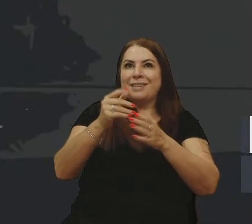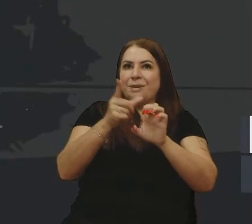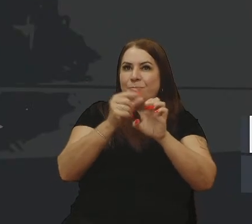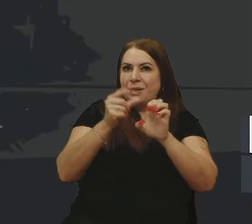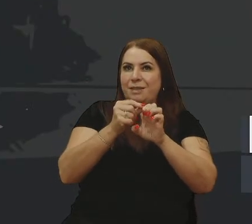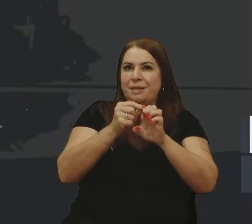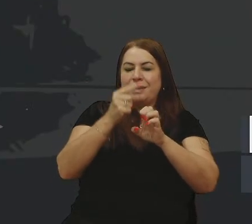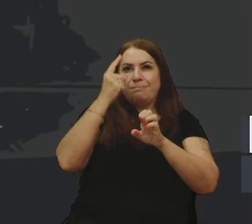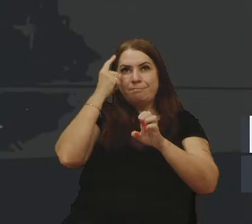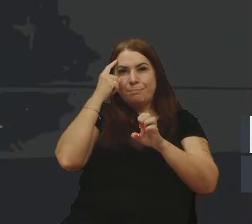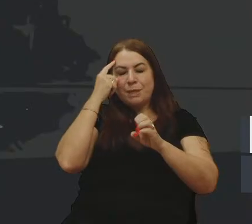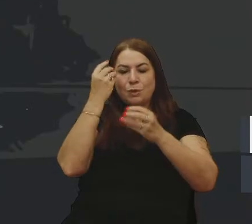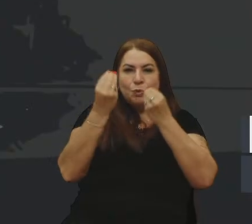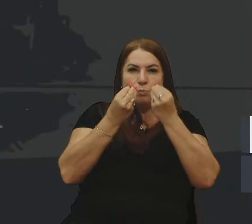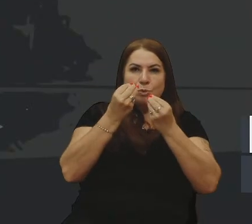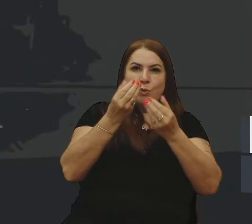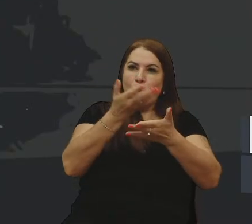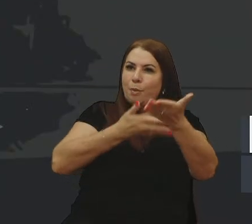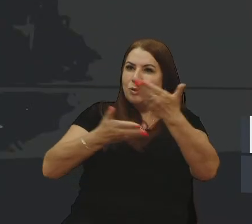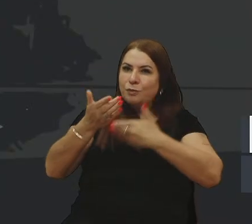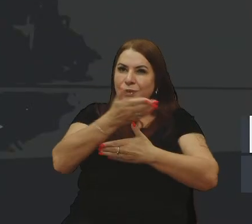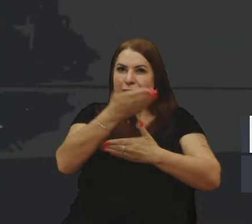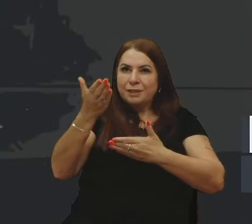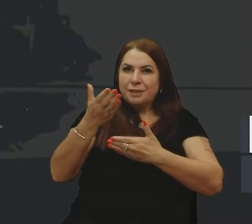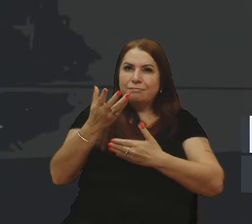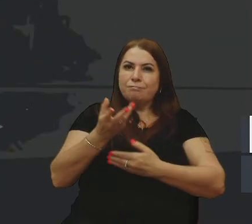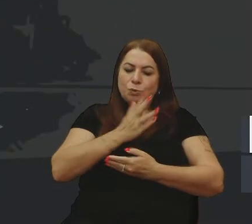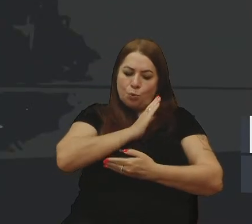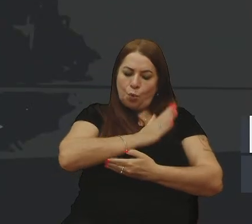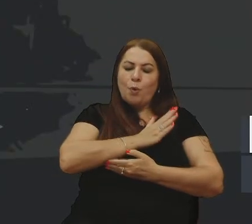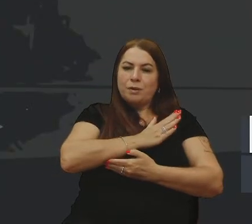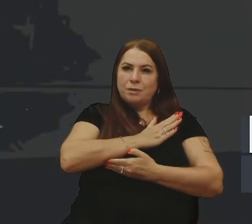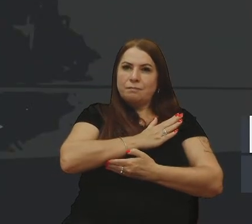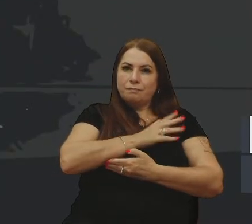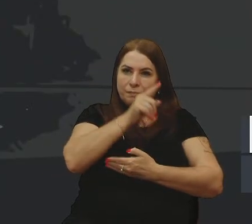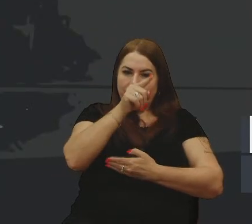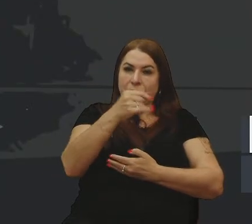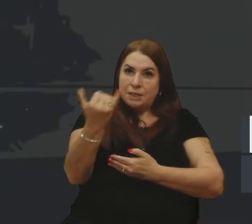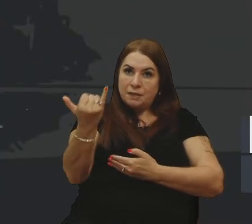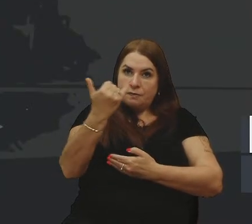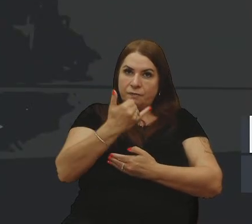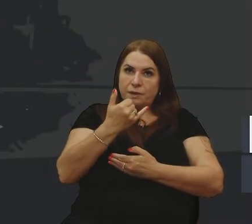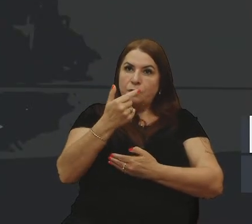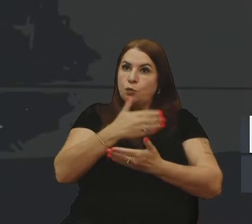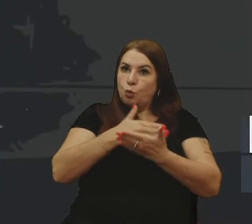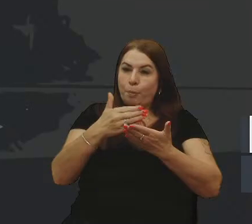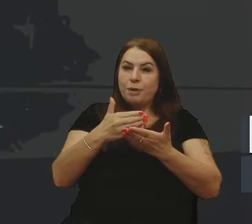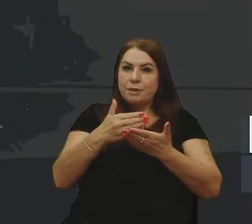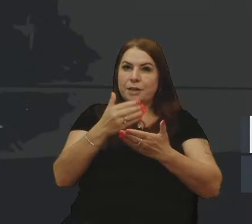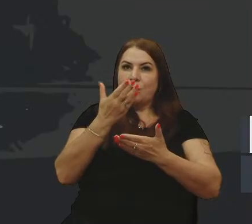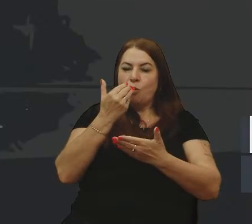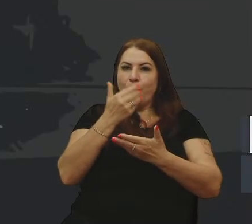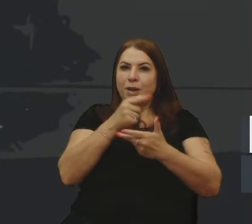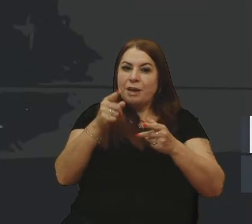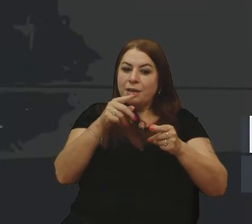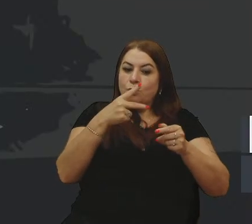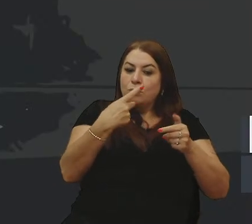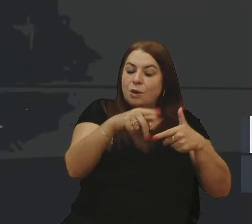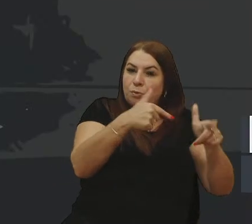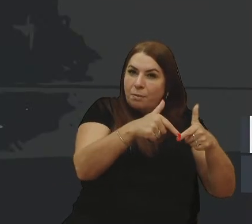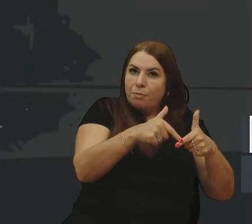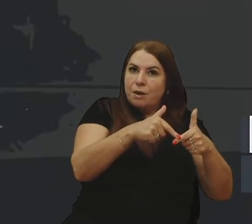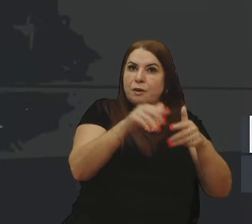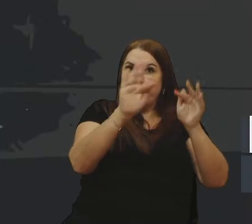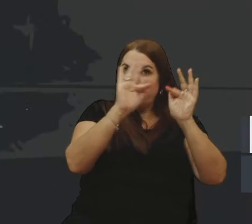sobre cabeça de empreendedor, e eu quero compartilhar isso com vocês do fundo do meu coração. Então esse salmo diz para nós que você comerá do fruto do seu trabalho e será